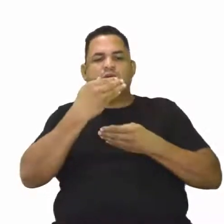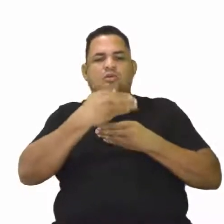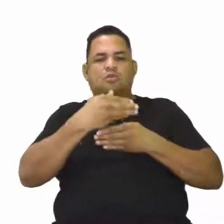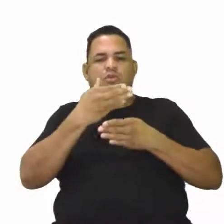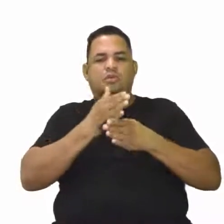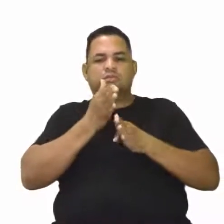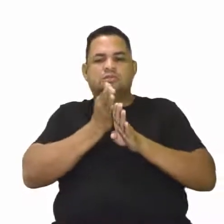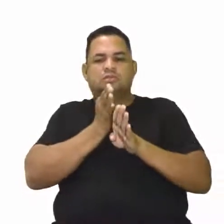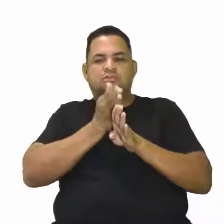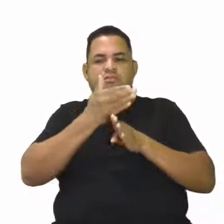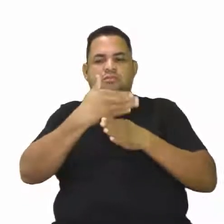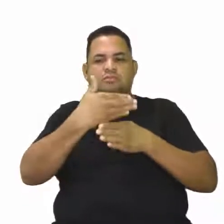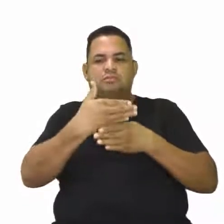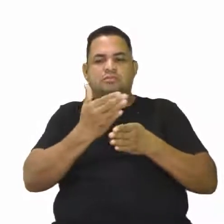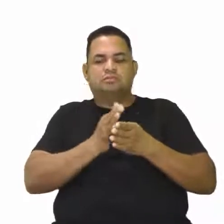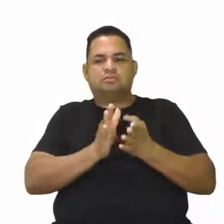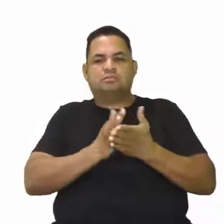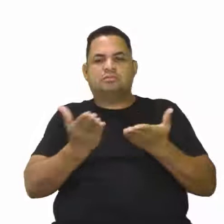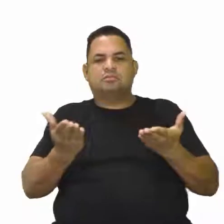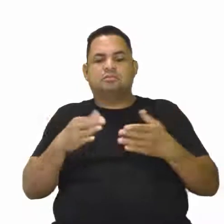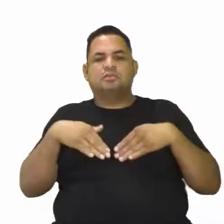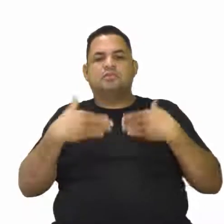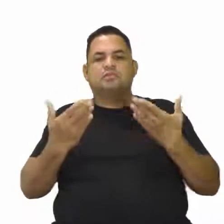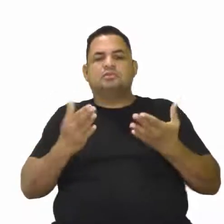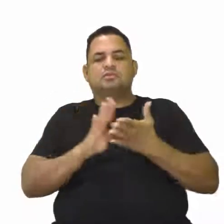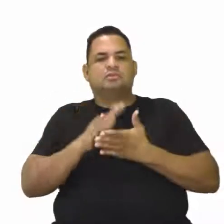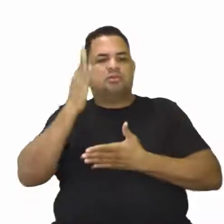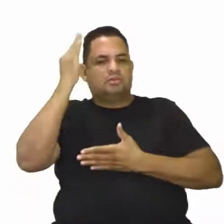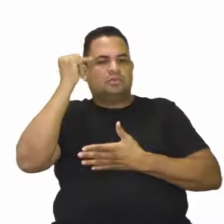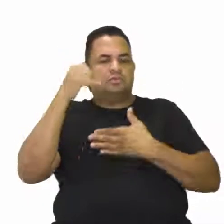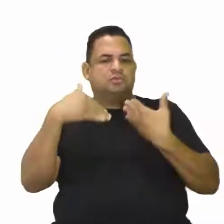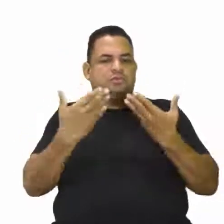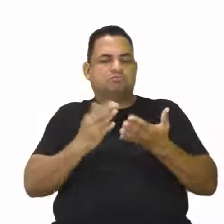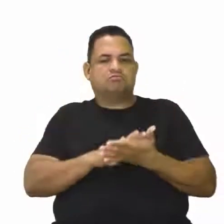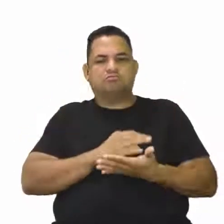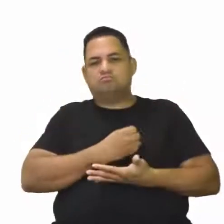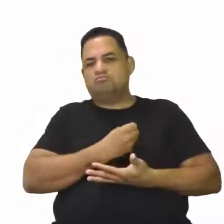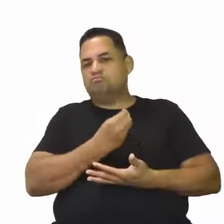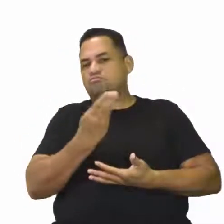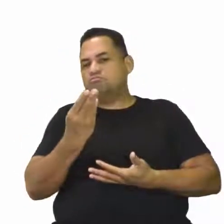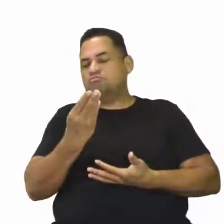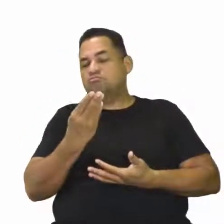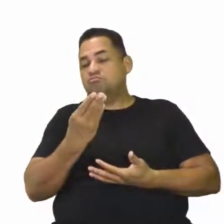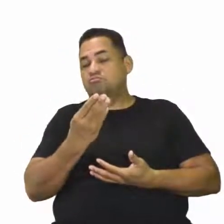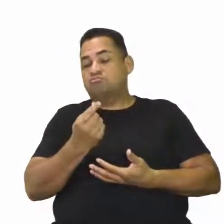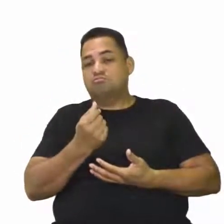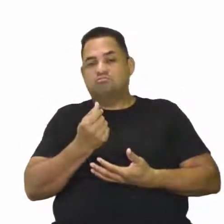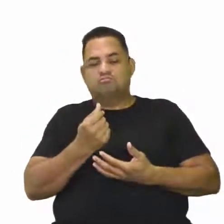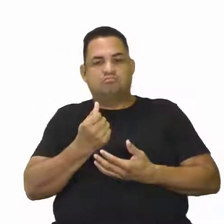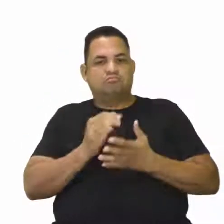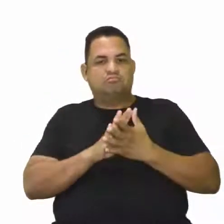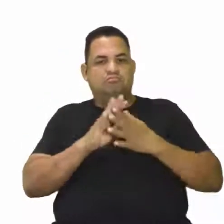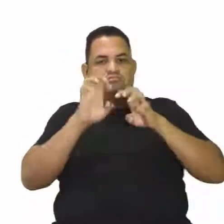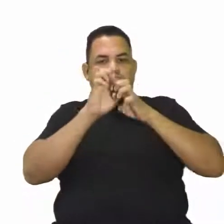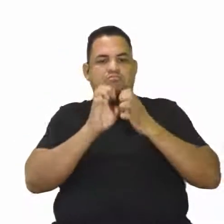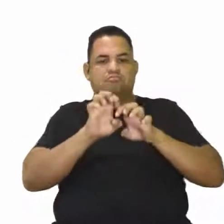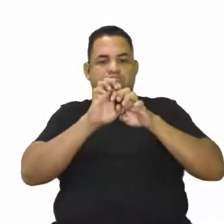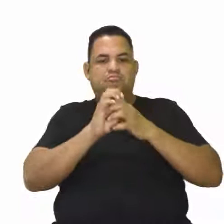ser montado, você sabe quanto de estrutura você vai precisar. Para isso, ninguém vai ter